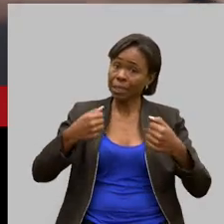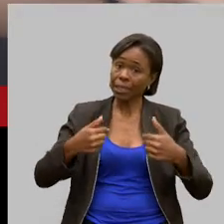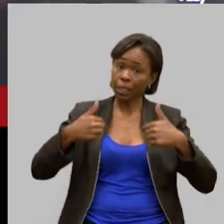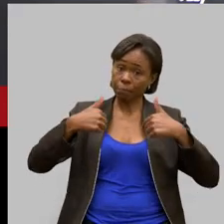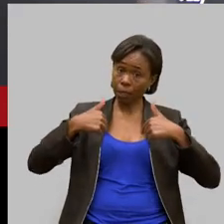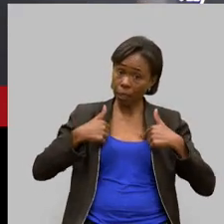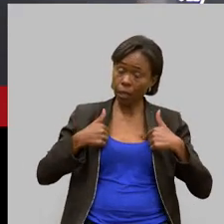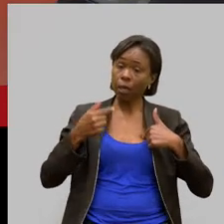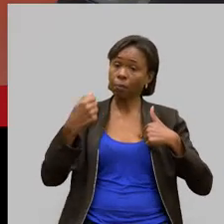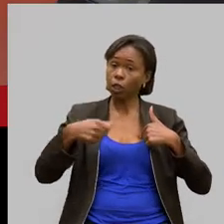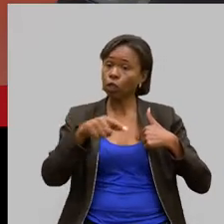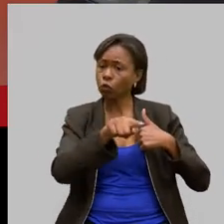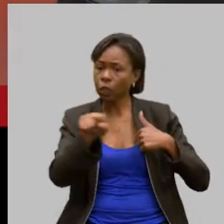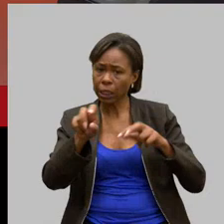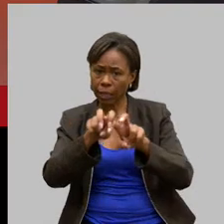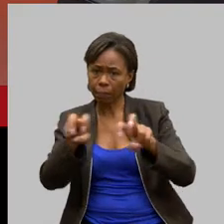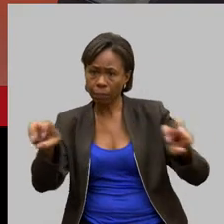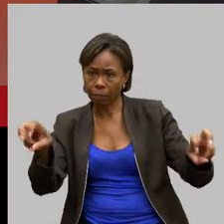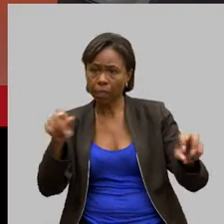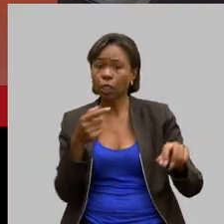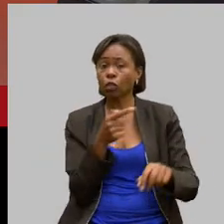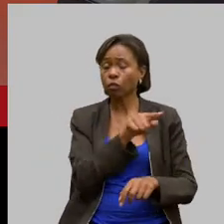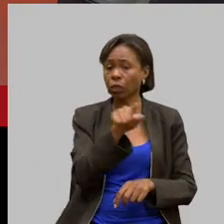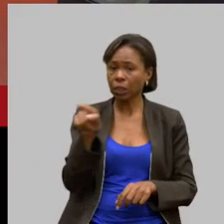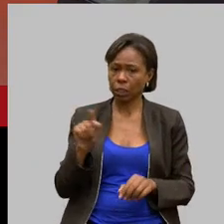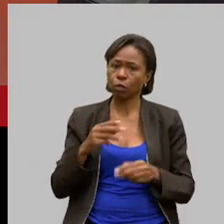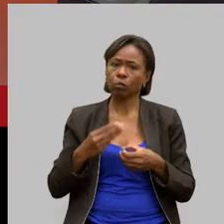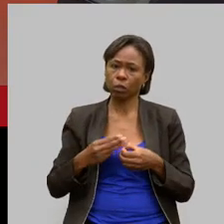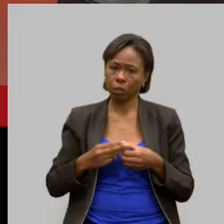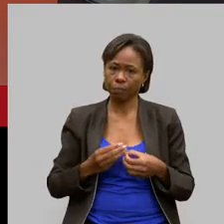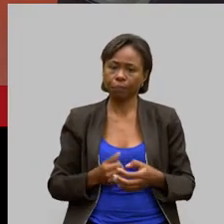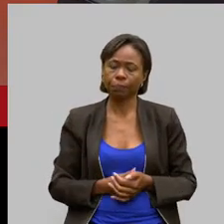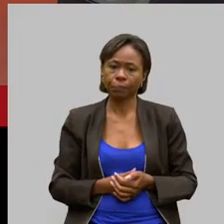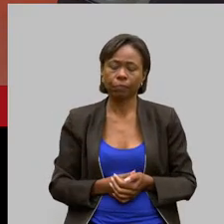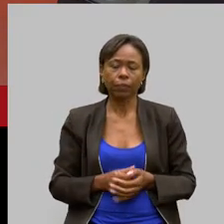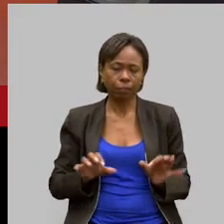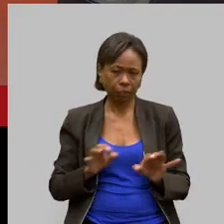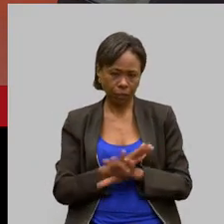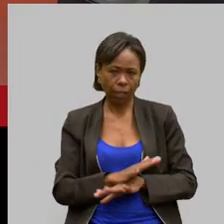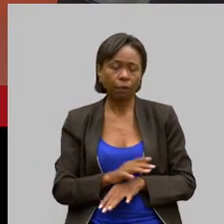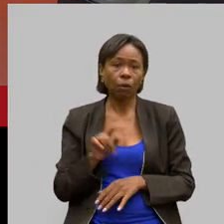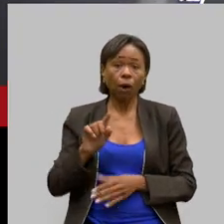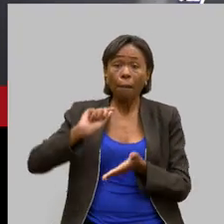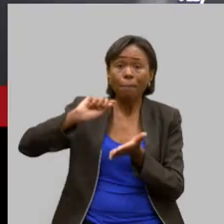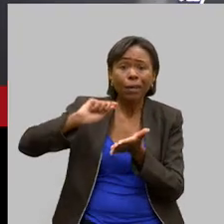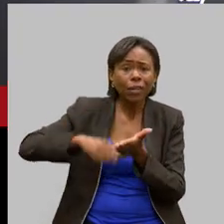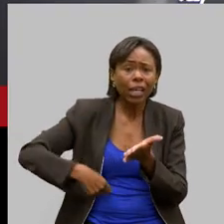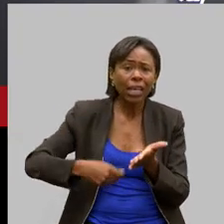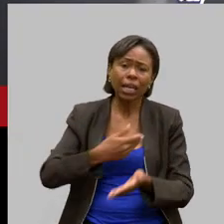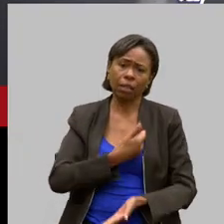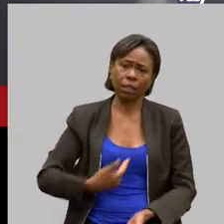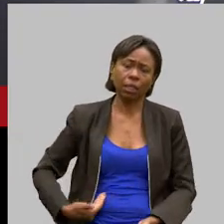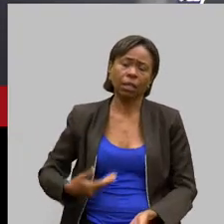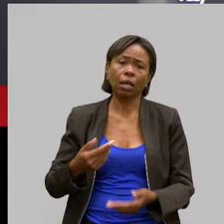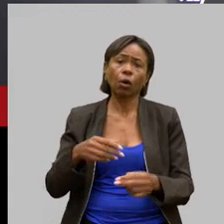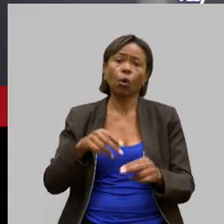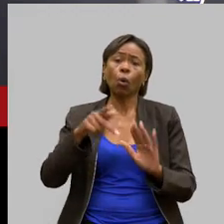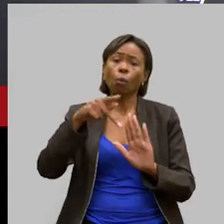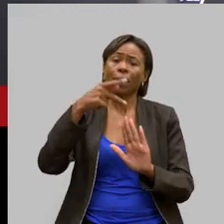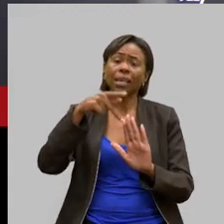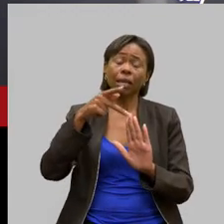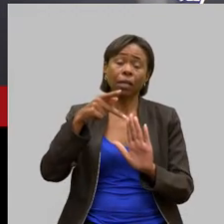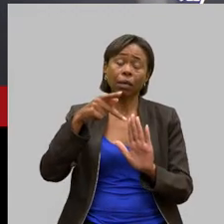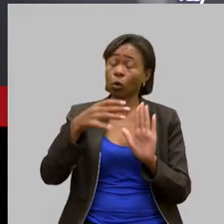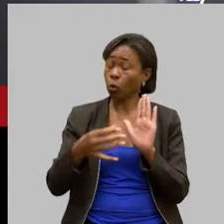vocês da mesa e de todos em seus municípios e para terminar homologa Camilo o parecer 50 é importante para